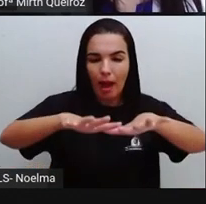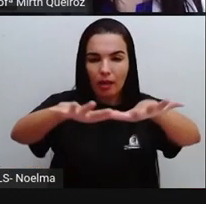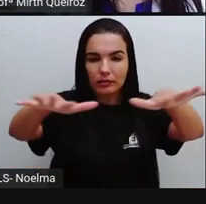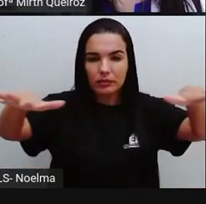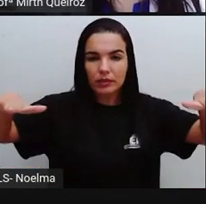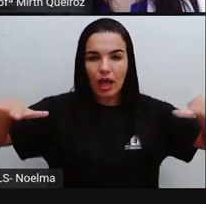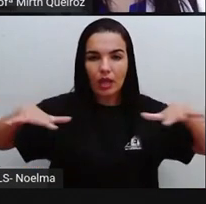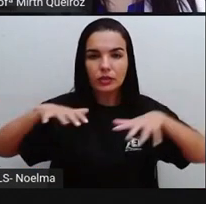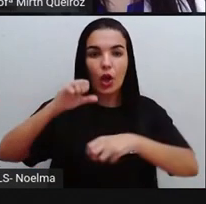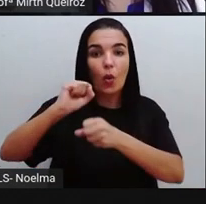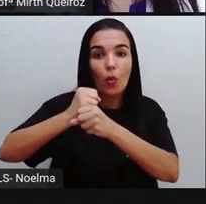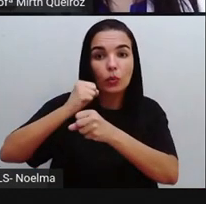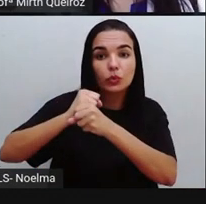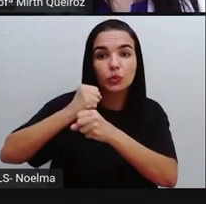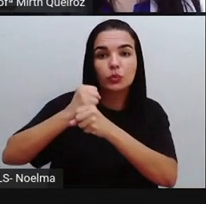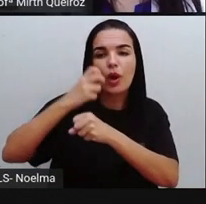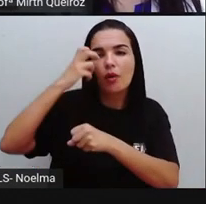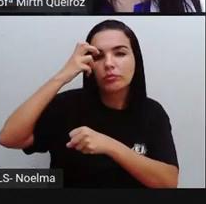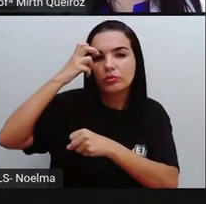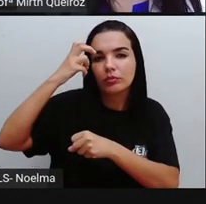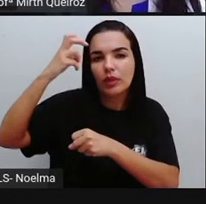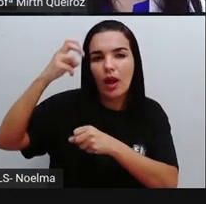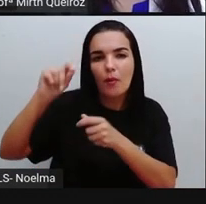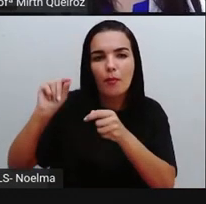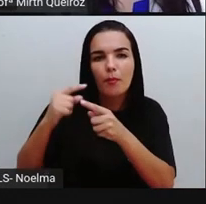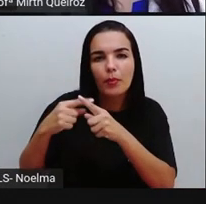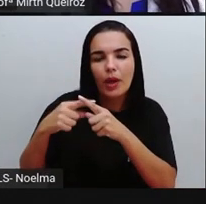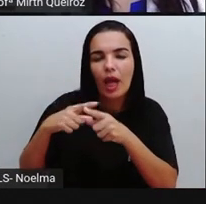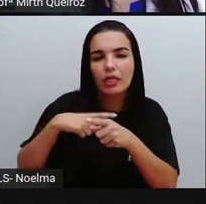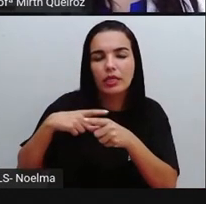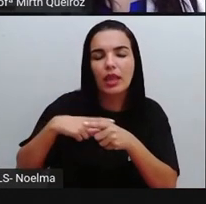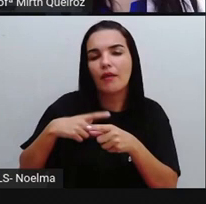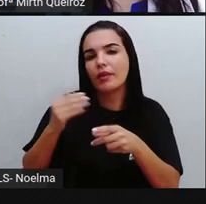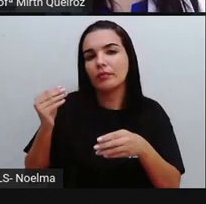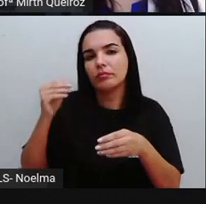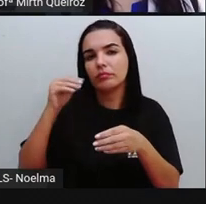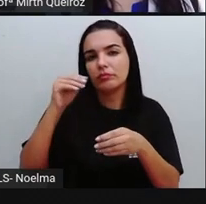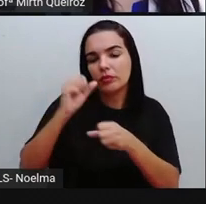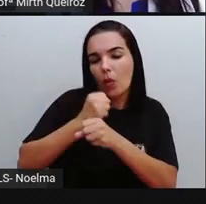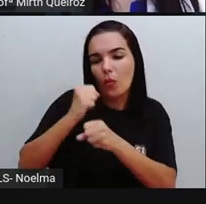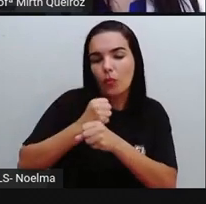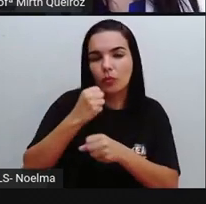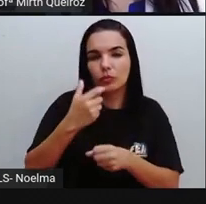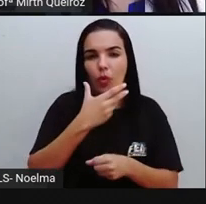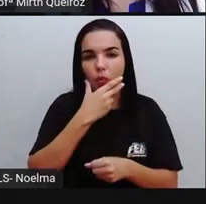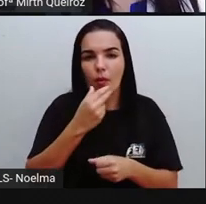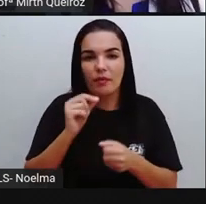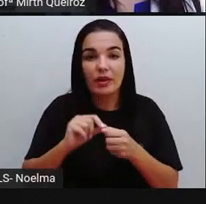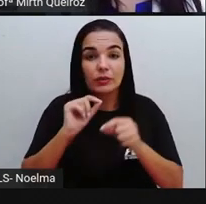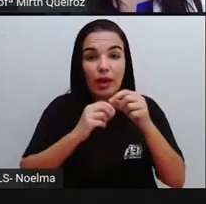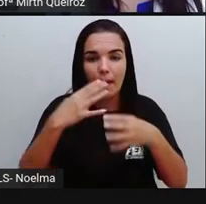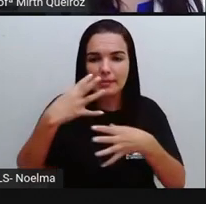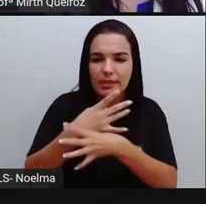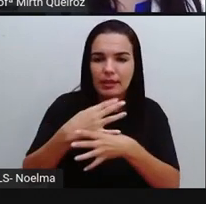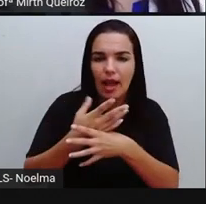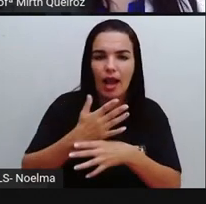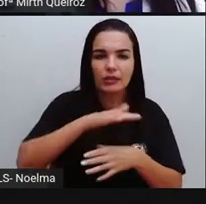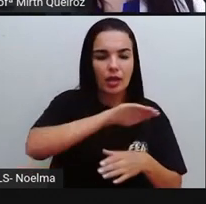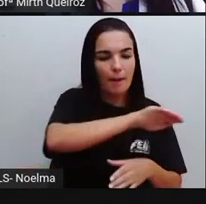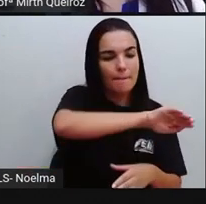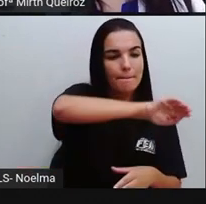as paisagens culturais, né, que houve aí a intervenção do homem, expõem principalmente cidades,